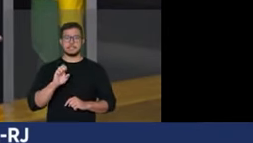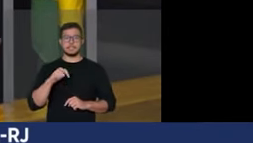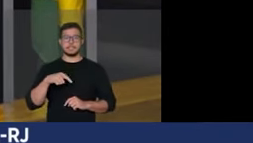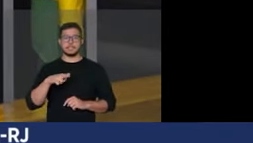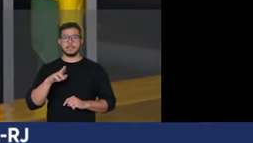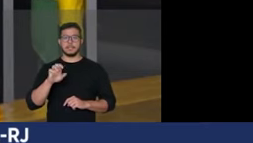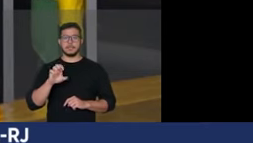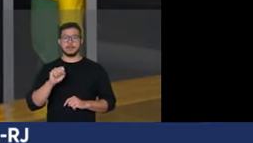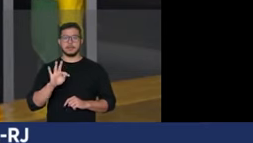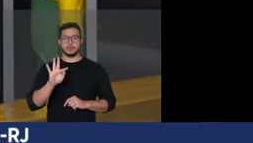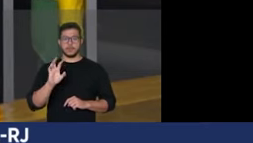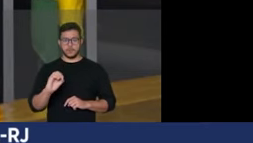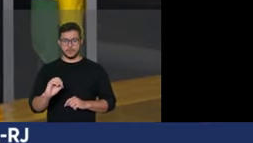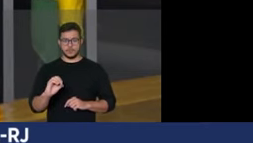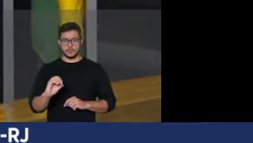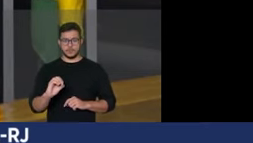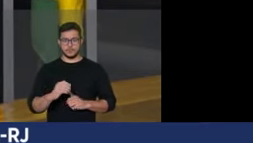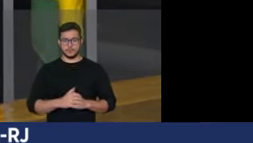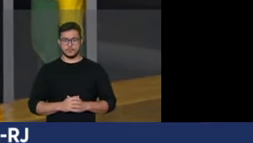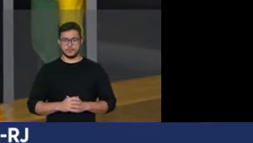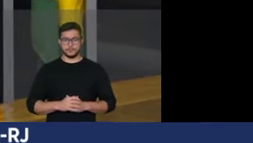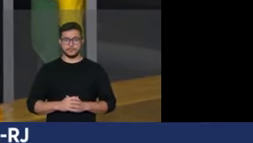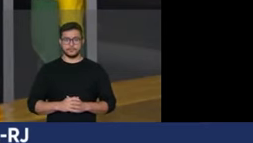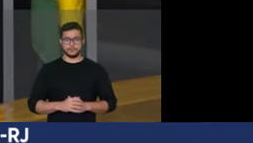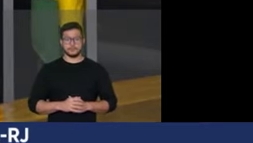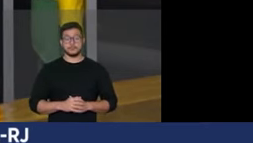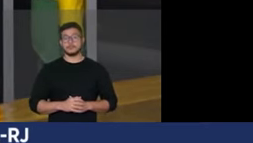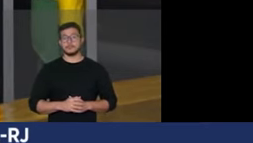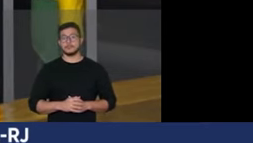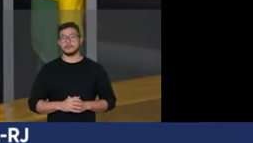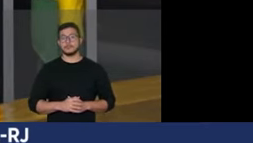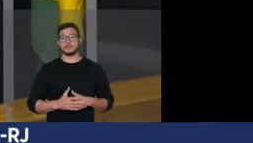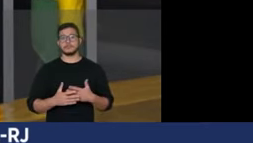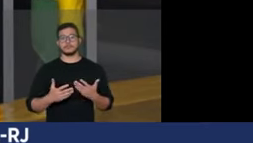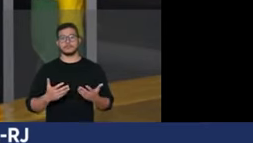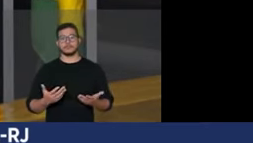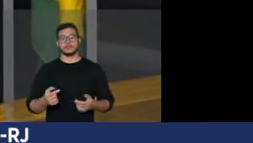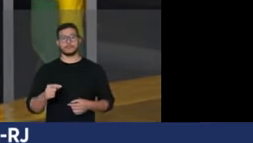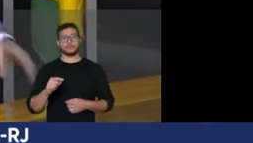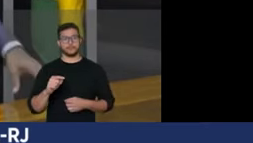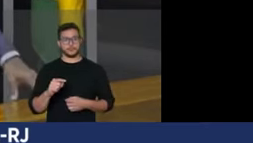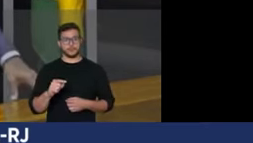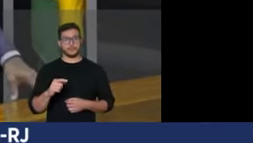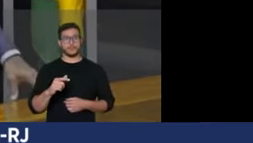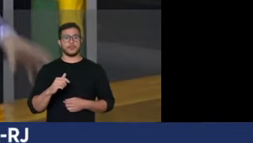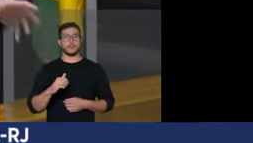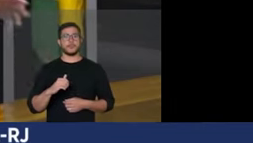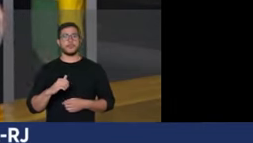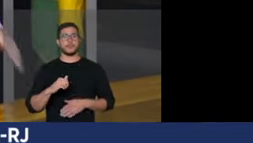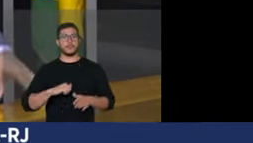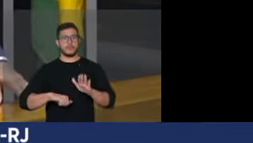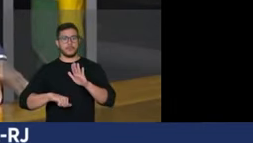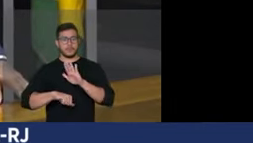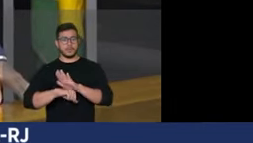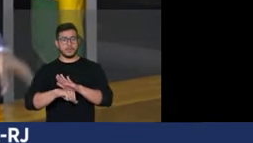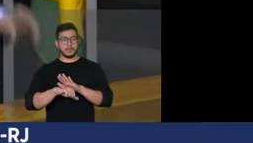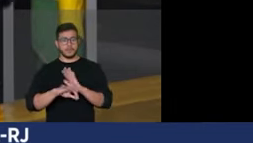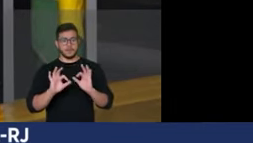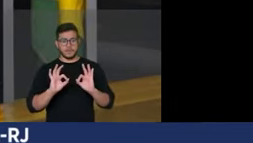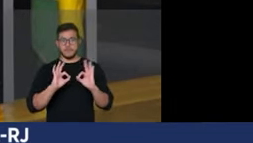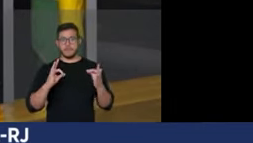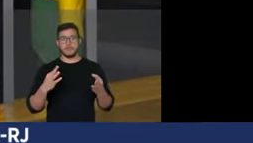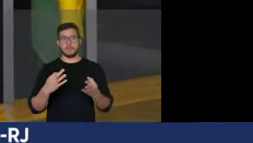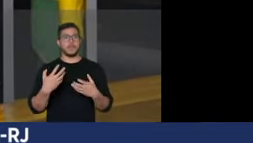crime que faz um verdadeiro terrorismo com a família das vítimas.